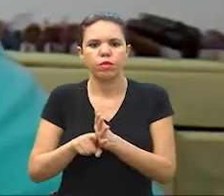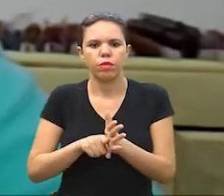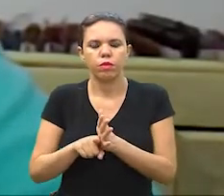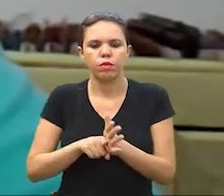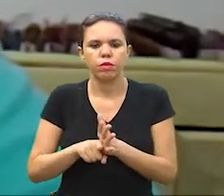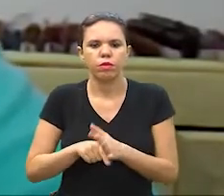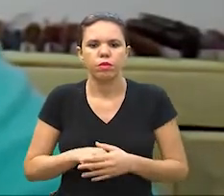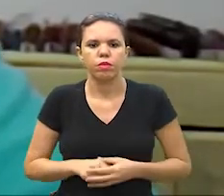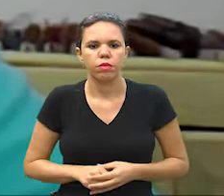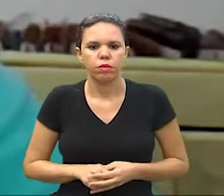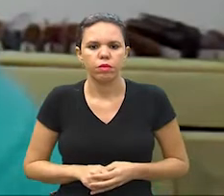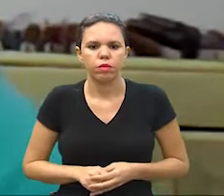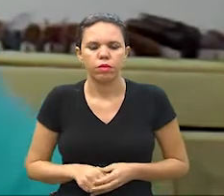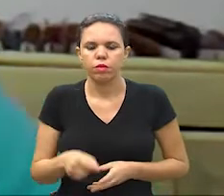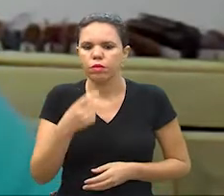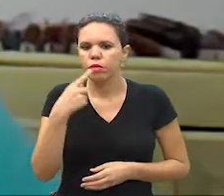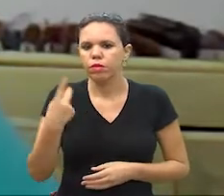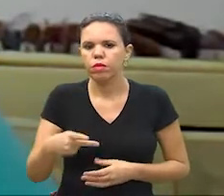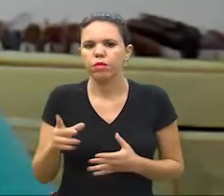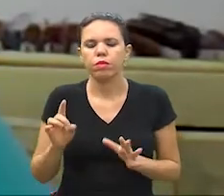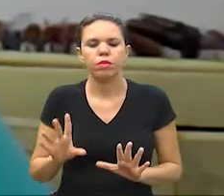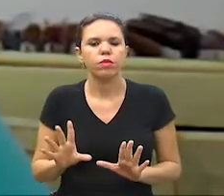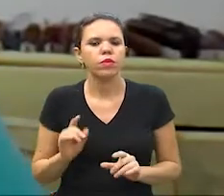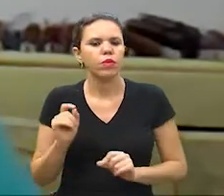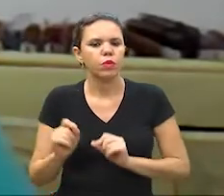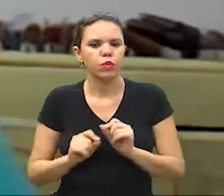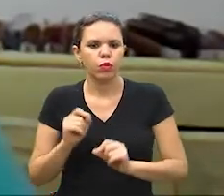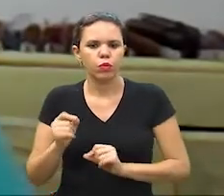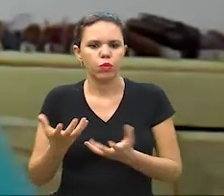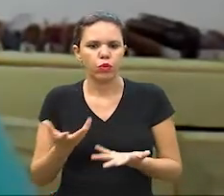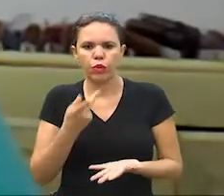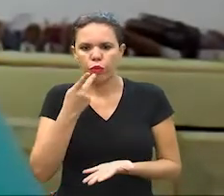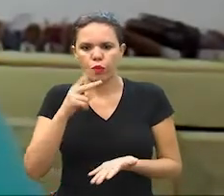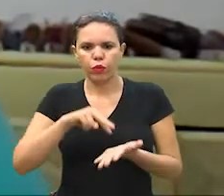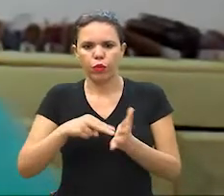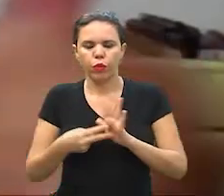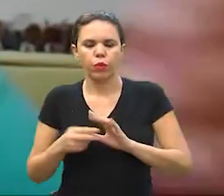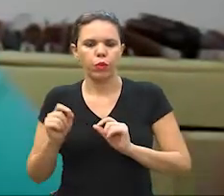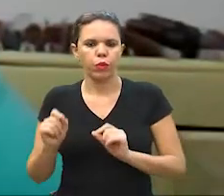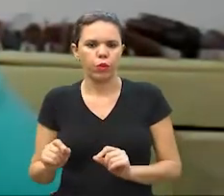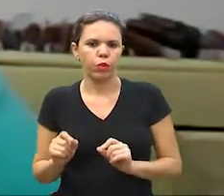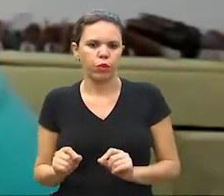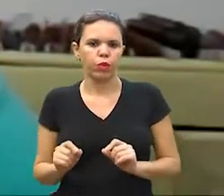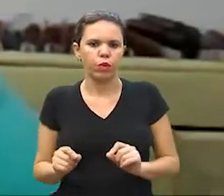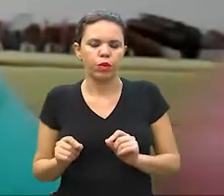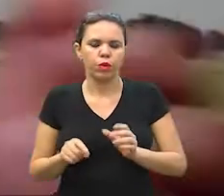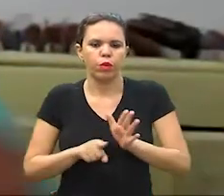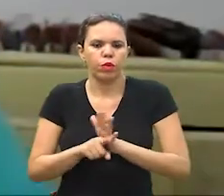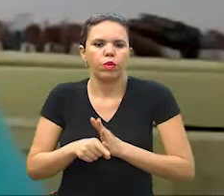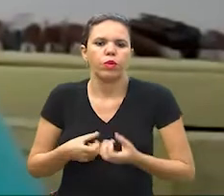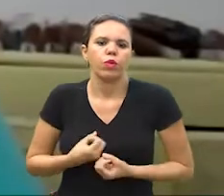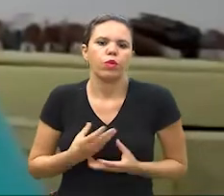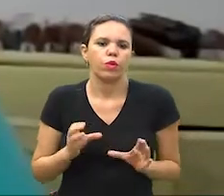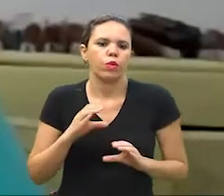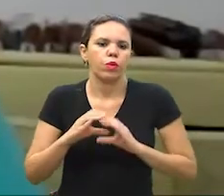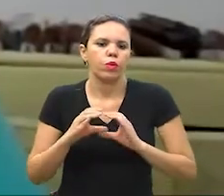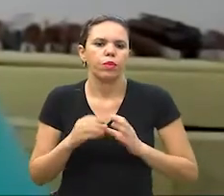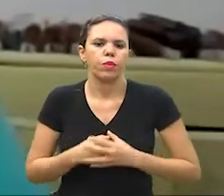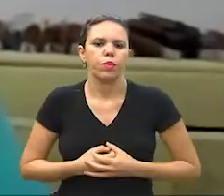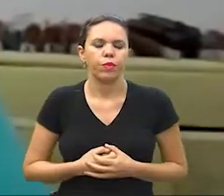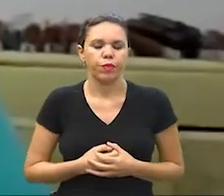ficar com a questão de Campinas. O que eu quero dizer em relação a esses dados e a